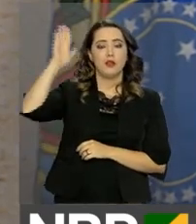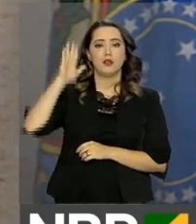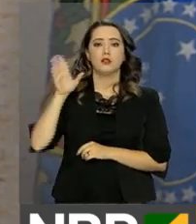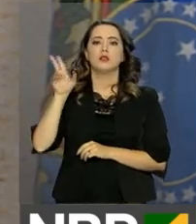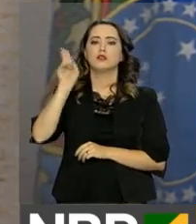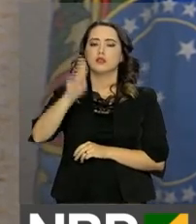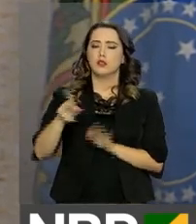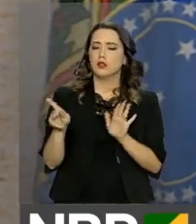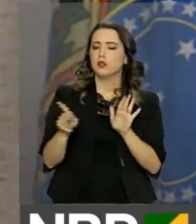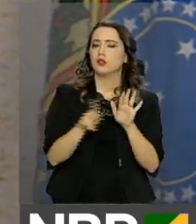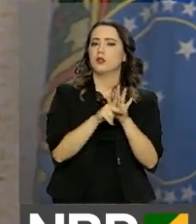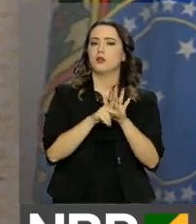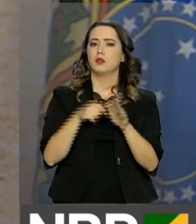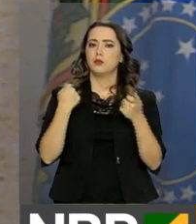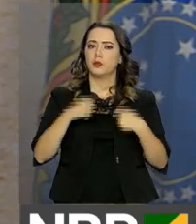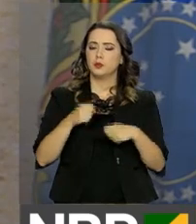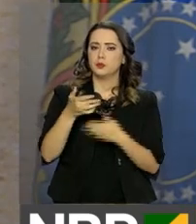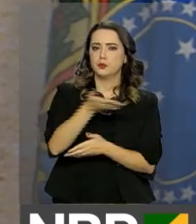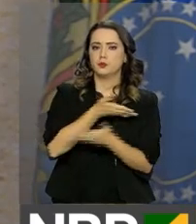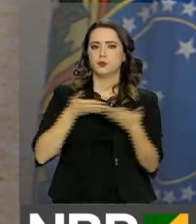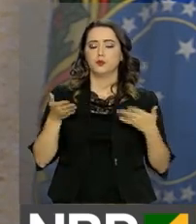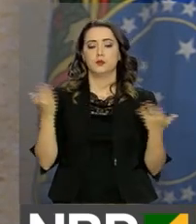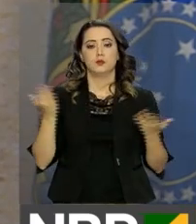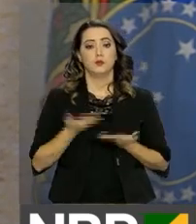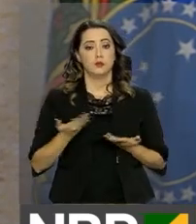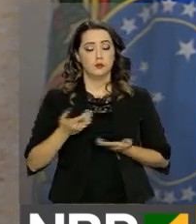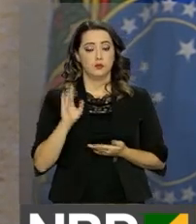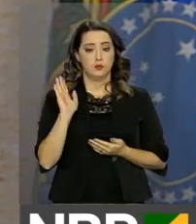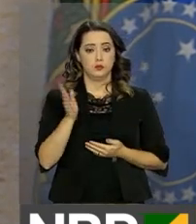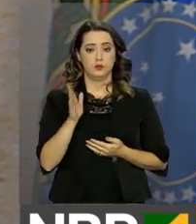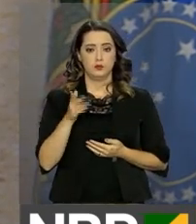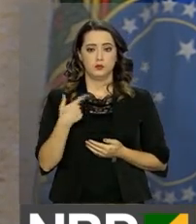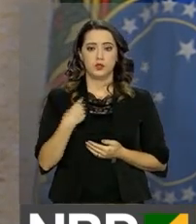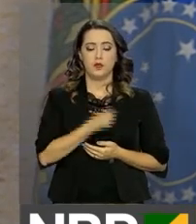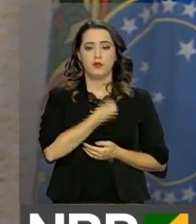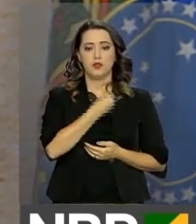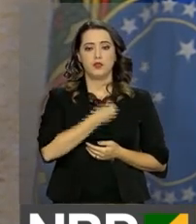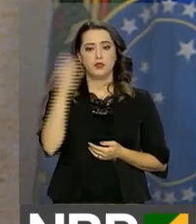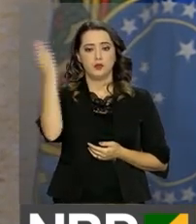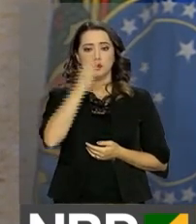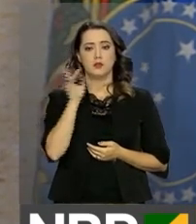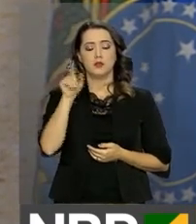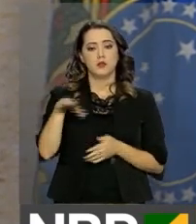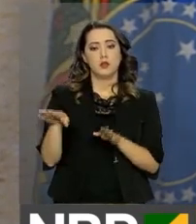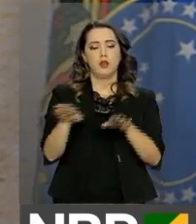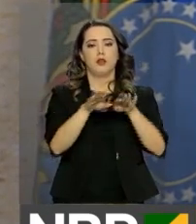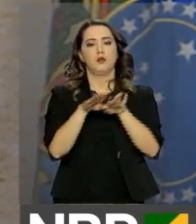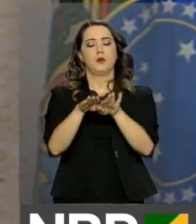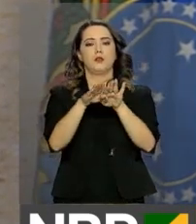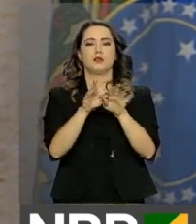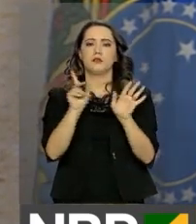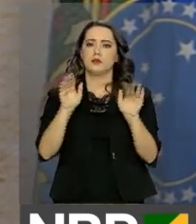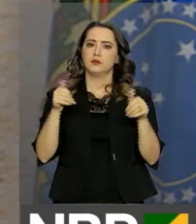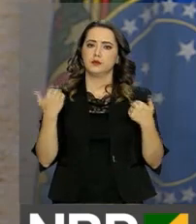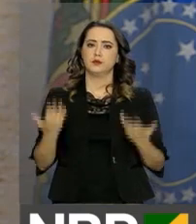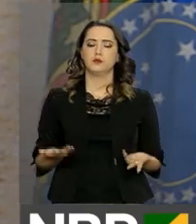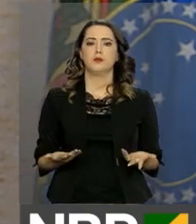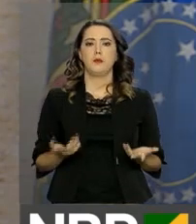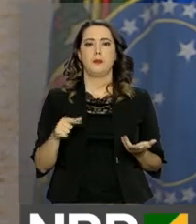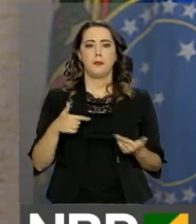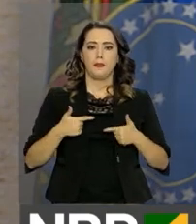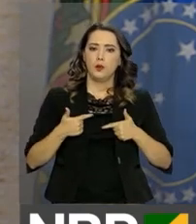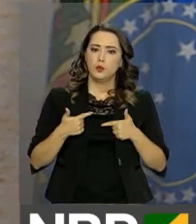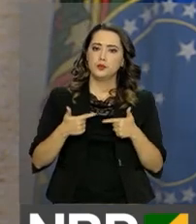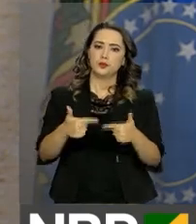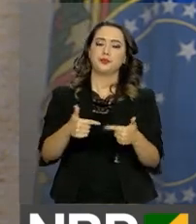naturalmente permeava, ou deveria permear, como permeia hoje a vida brasileira, que é a democracia. Foi para isso que eles foram